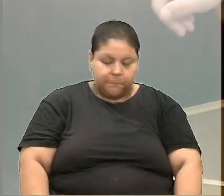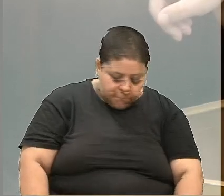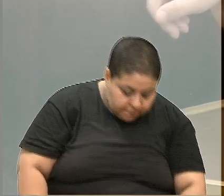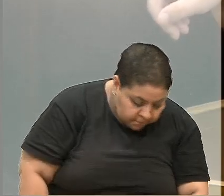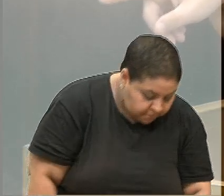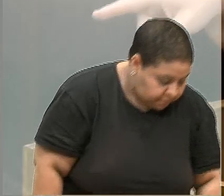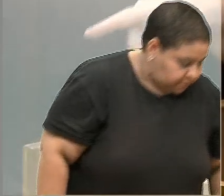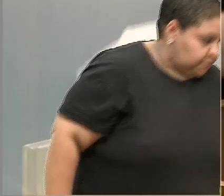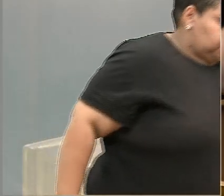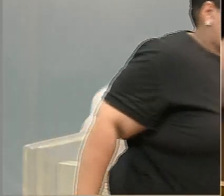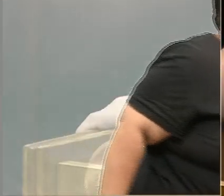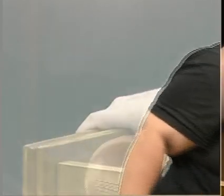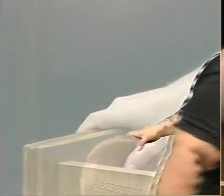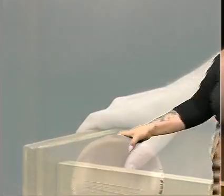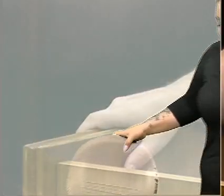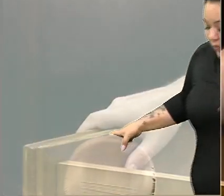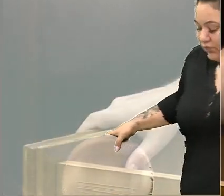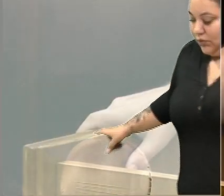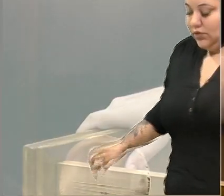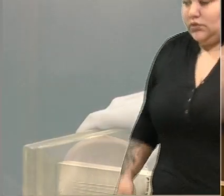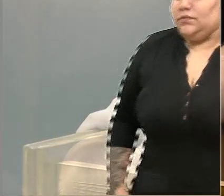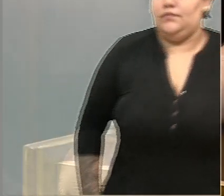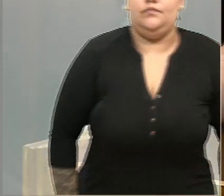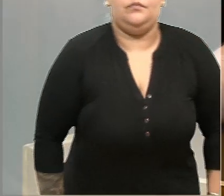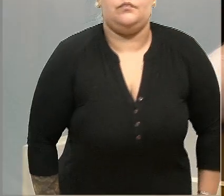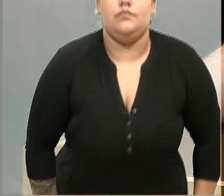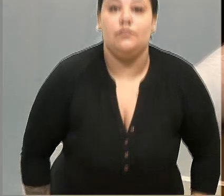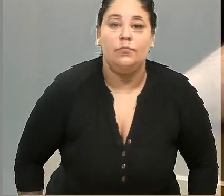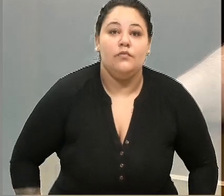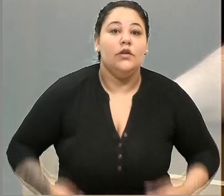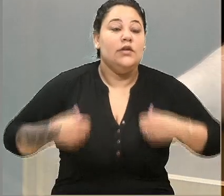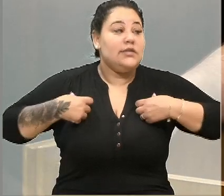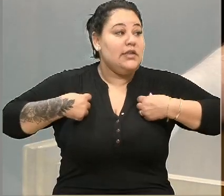final de semana, vereador Ues, abre o Natal em Galópolis.